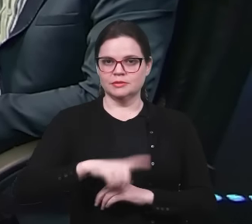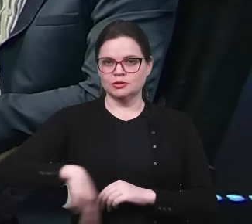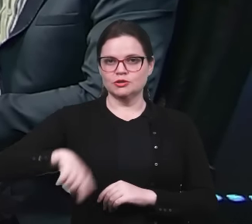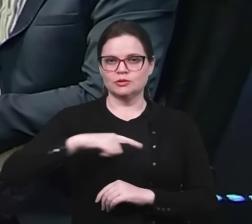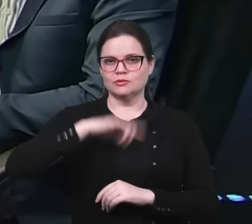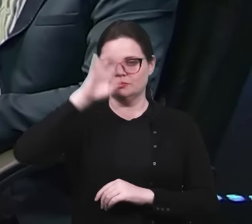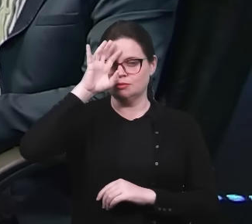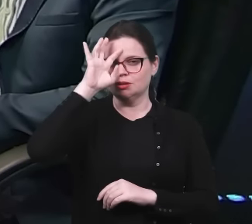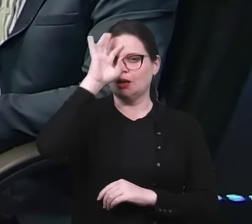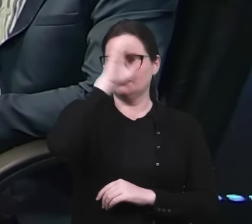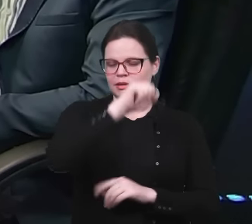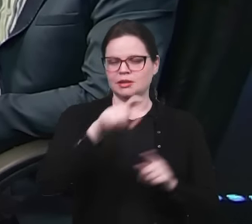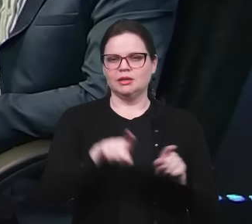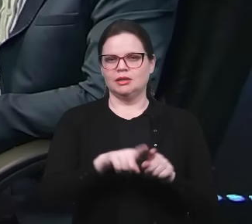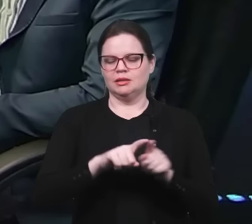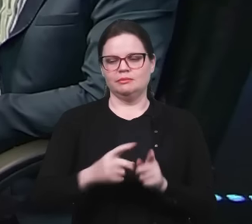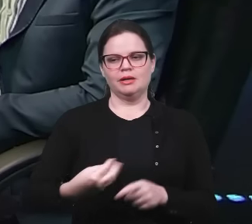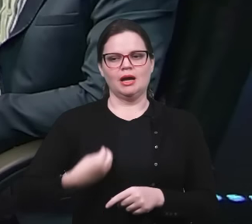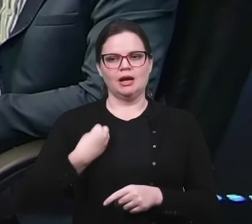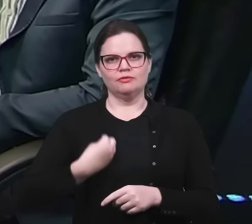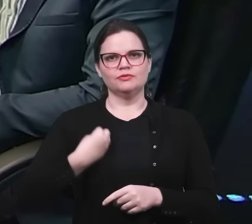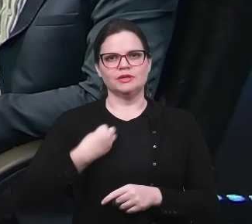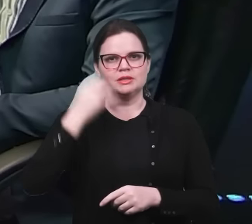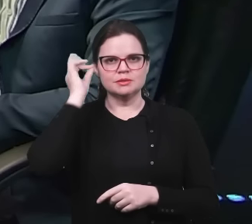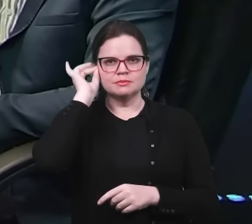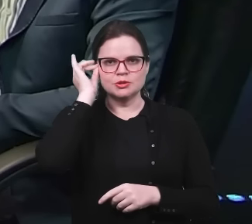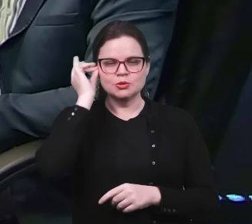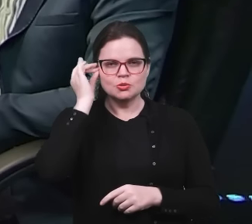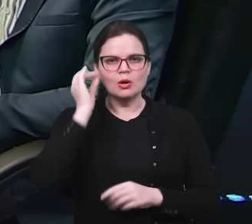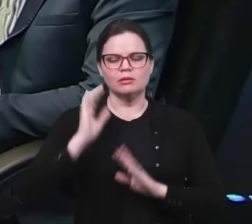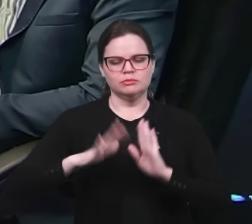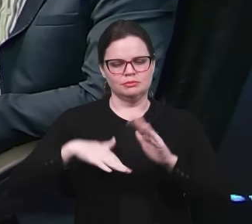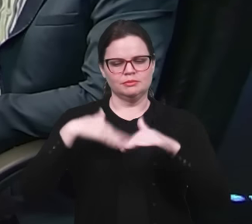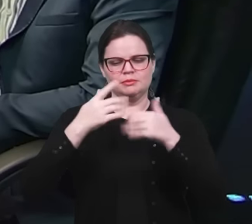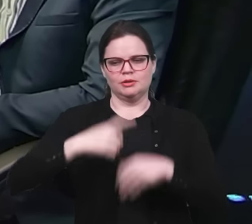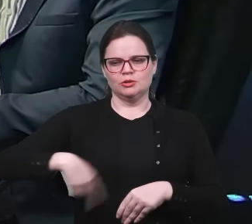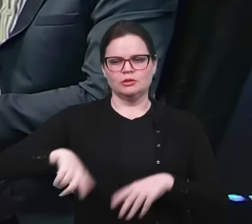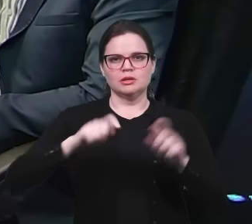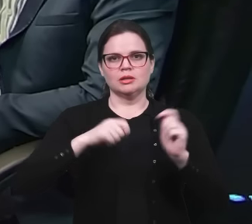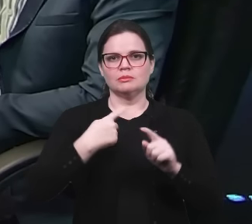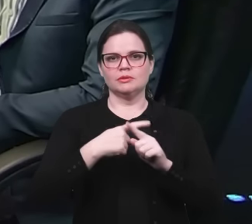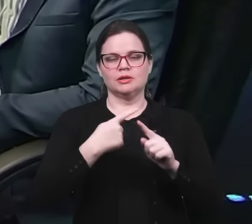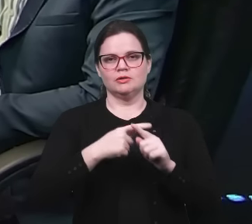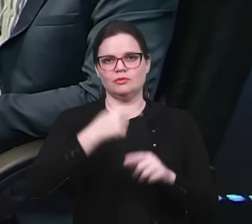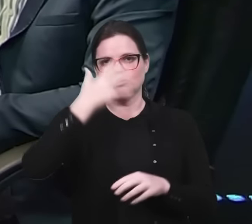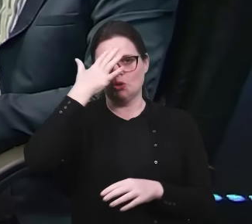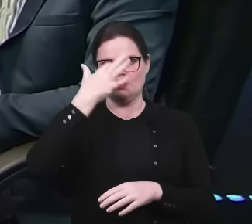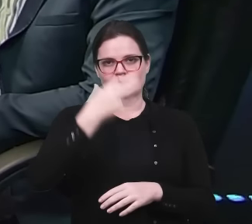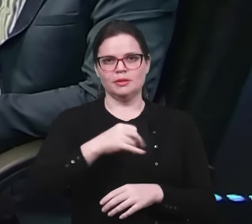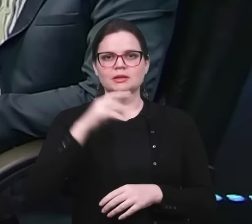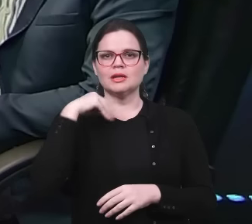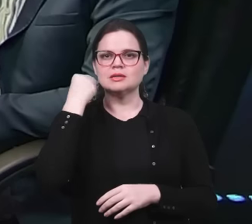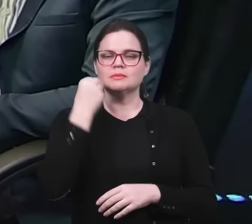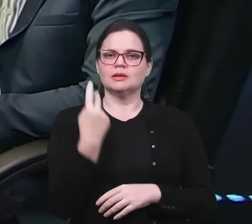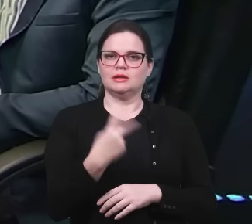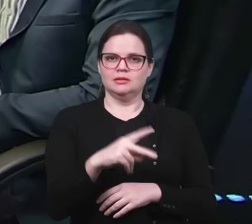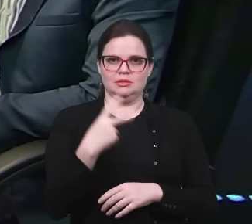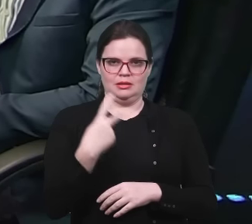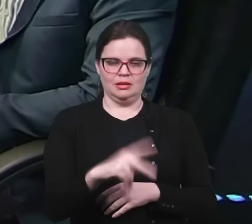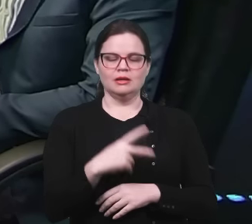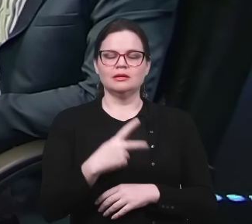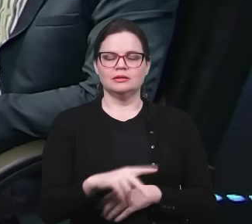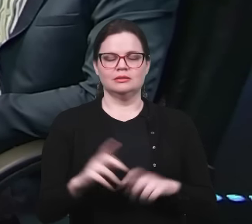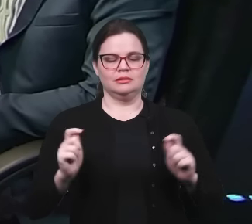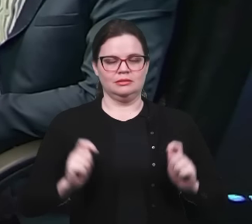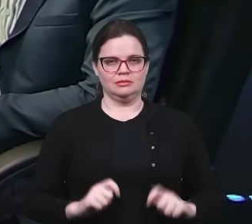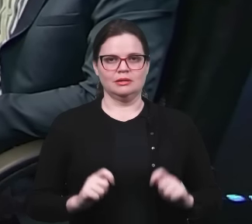muito na compreensão da sua experiência, da sua história, para que a nossa vida espiritual também